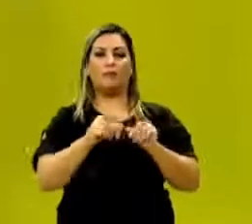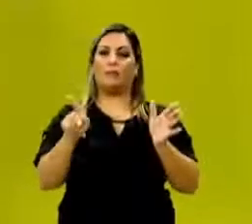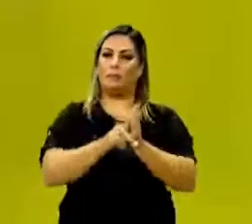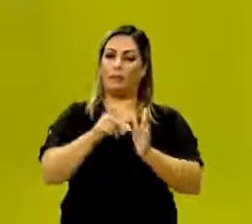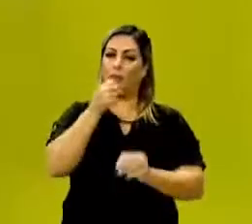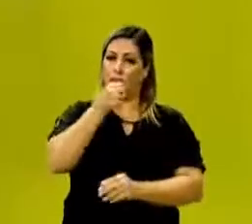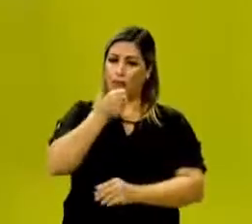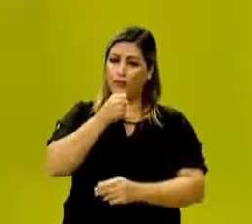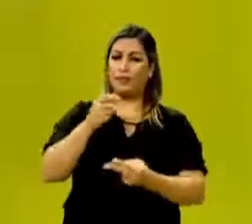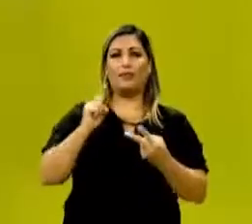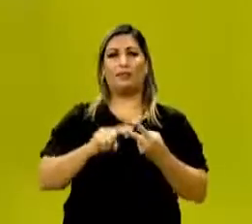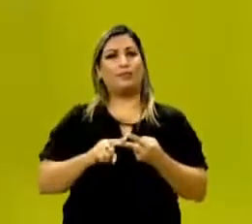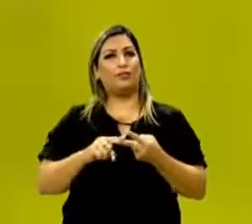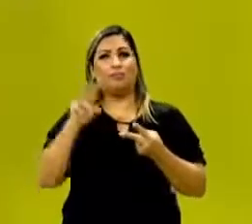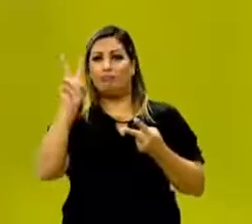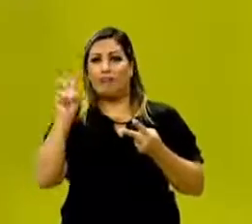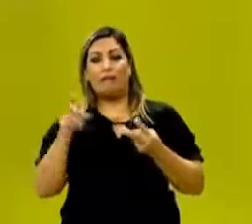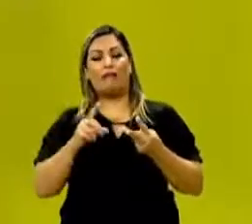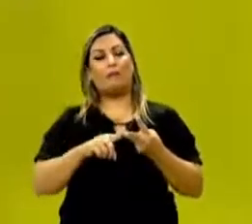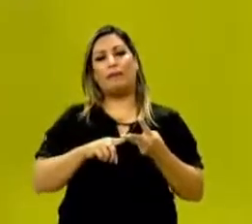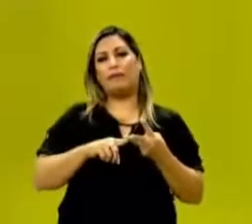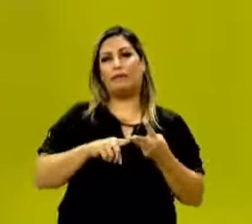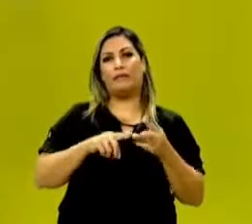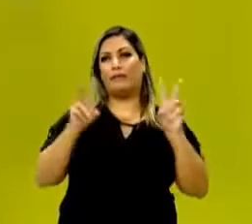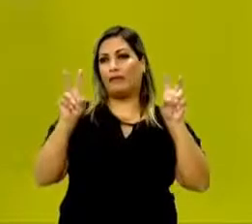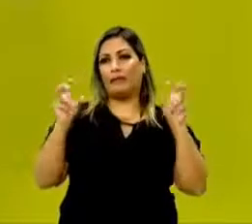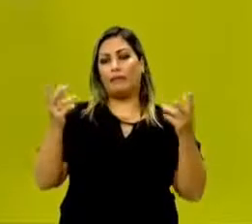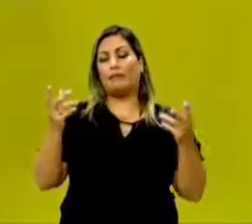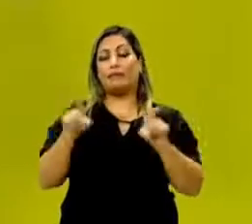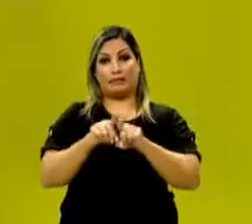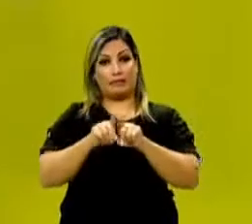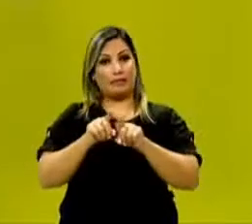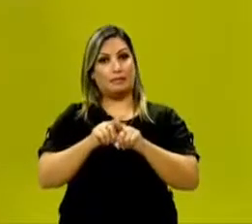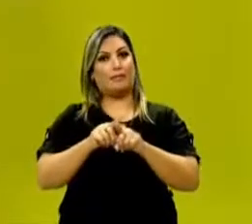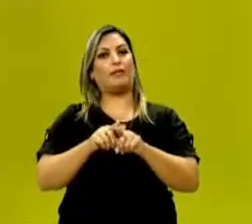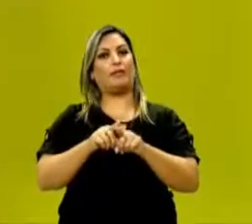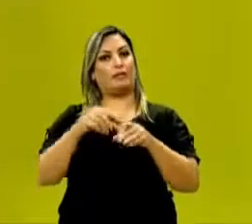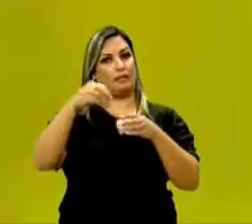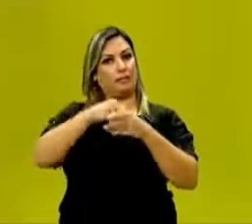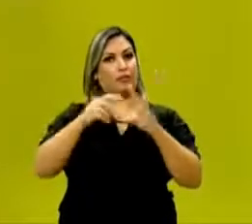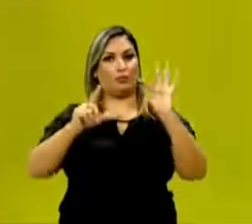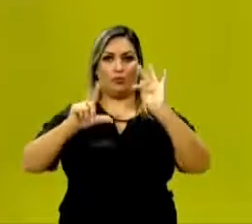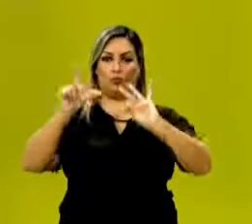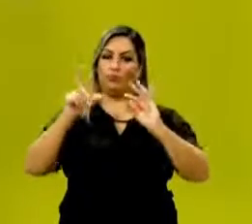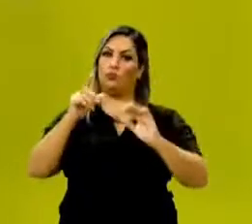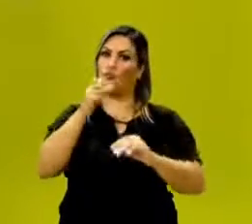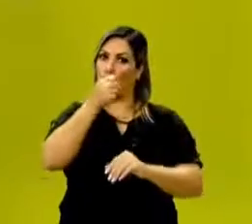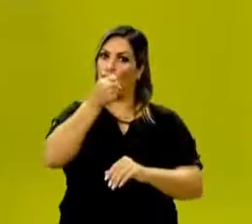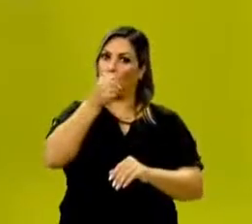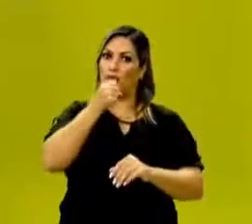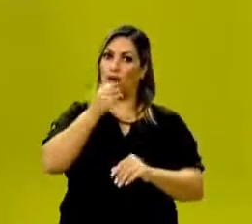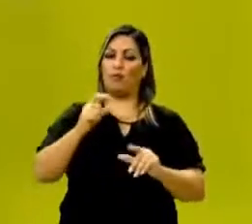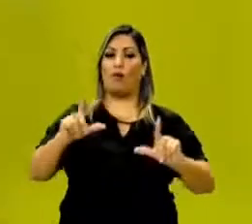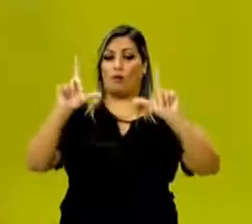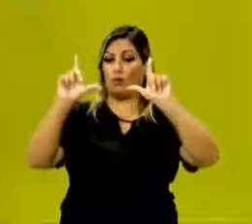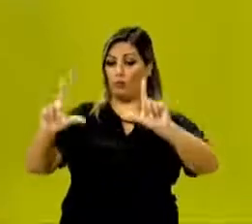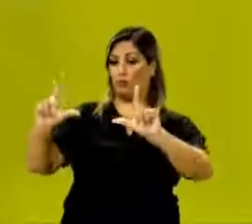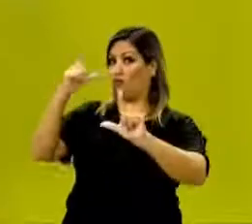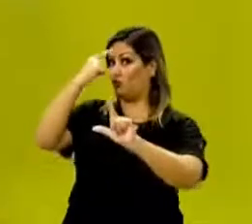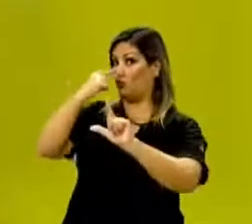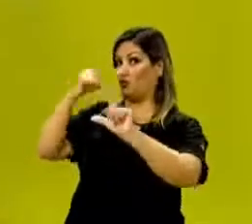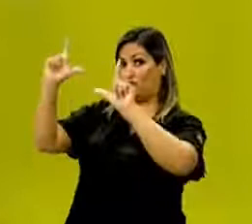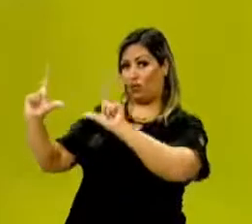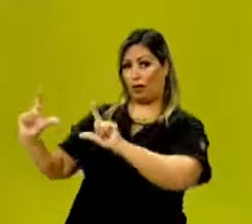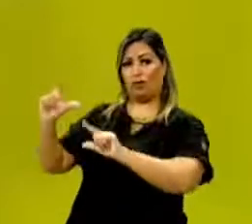reportagem, sobre um determinado assunto que foi também veiculado no jornal. Charge, esse é um gênero